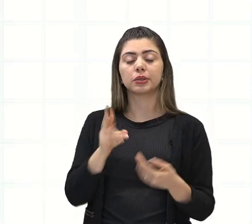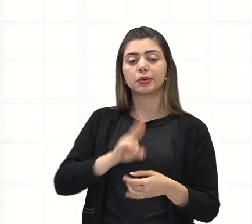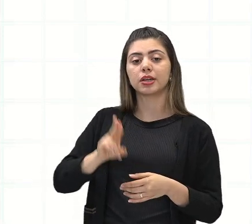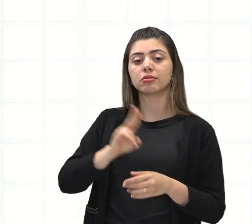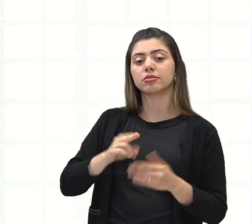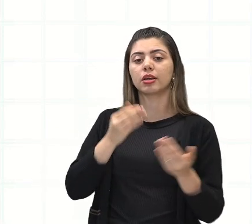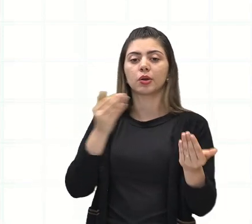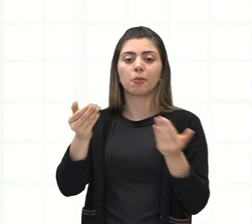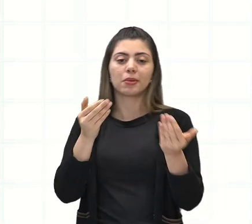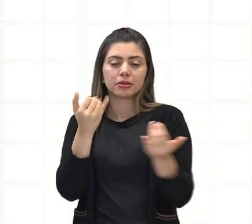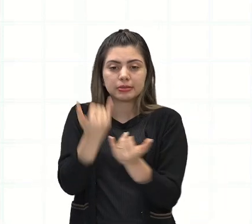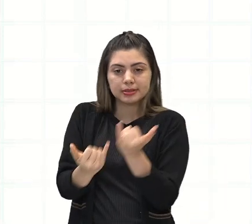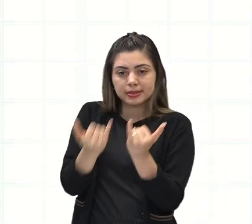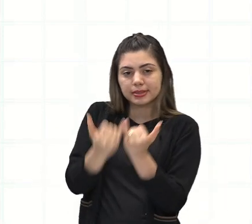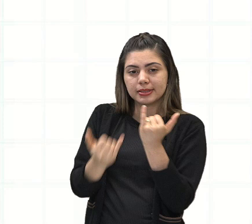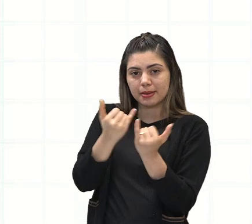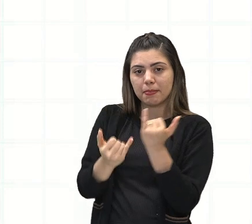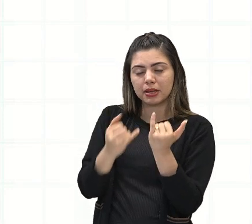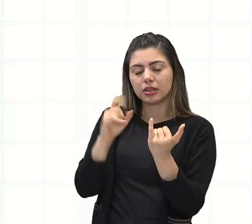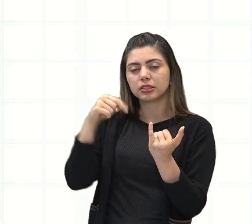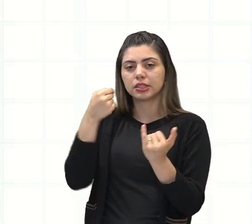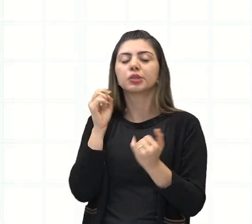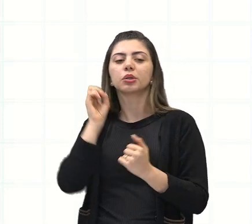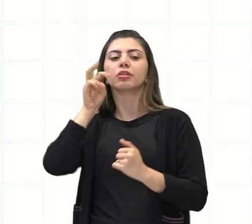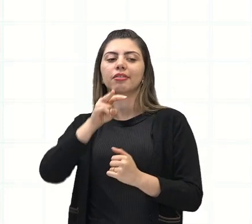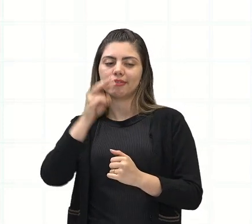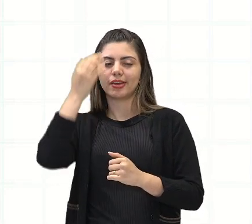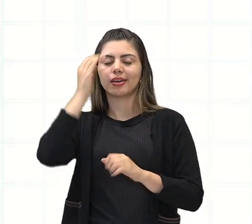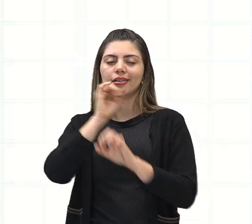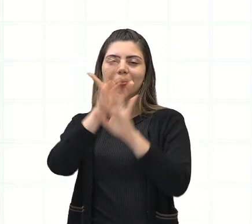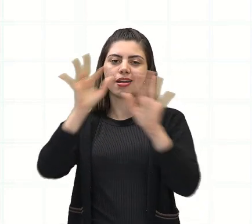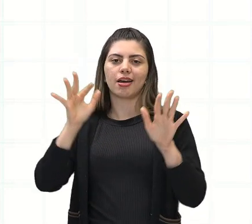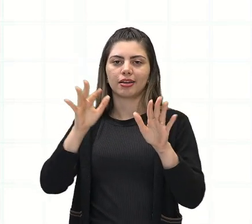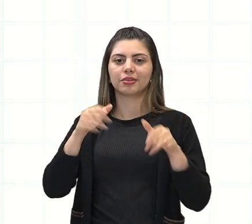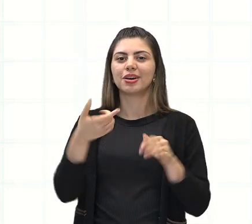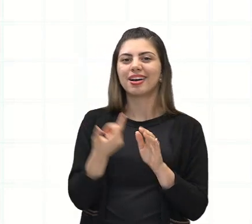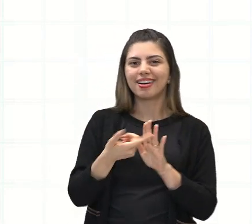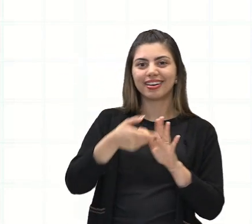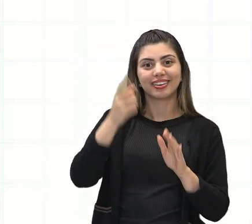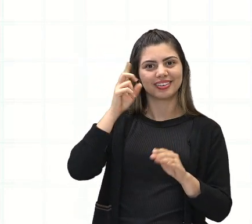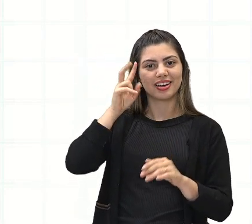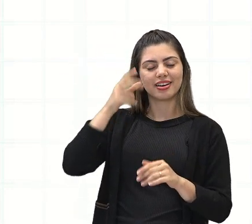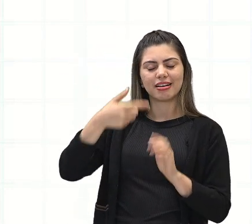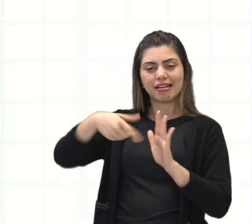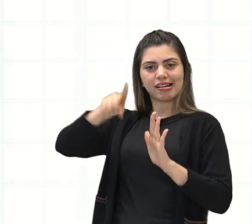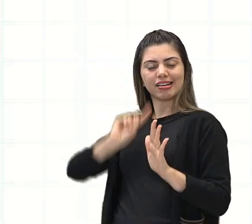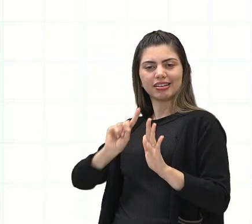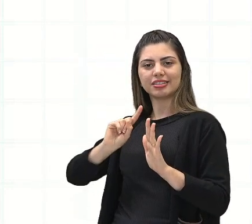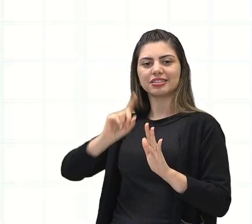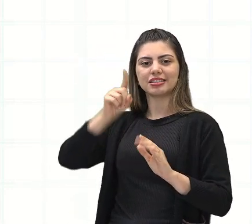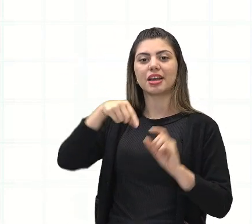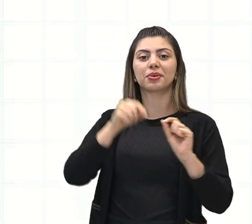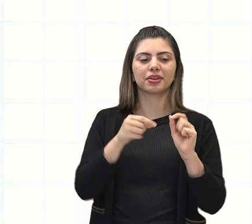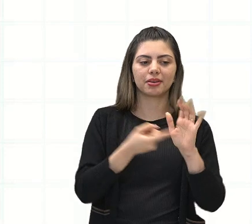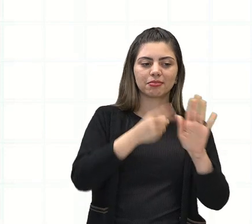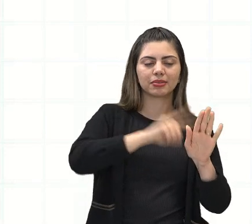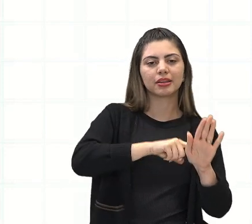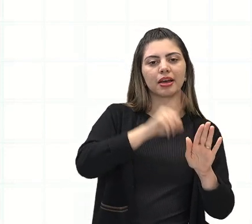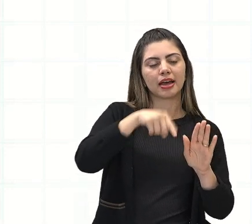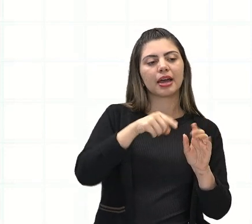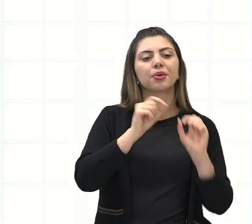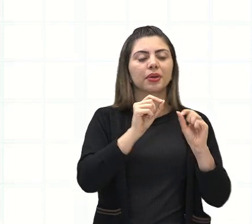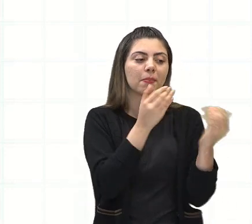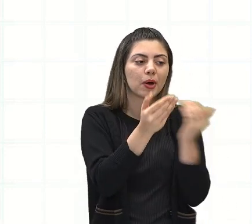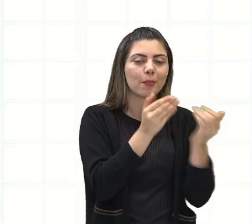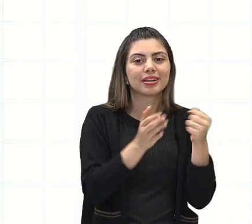semelhança explícita. Se lá era implícita, aqui a gente está falando sobre explícito. Entre dois elementos diferentes, geralmente por meio do